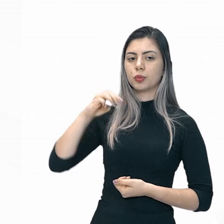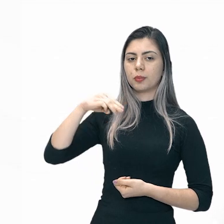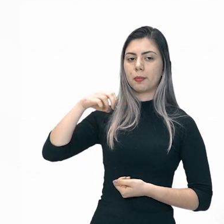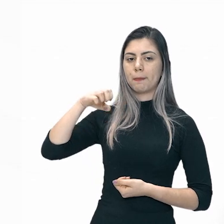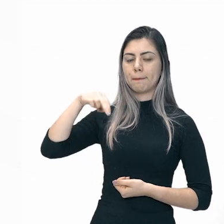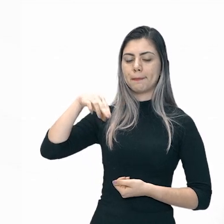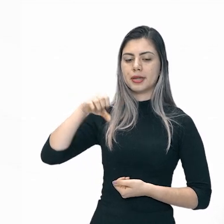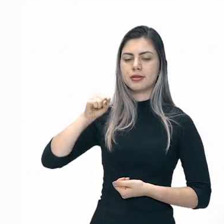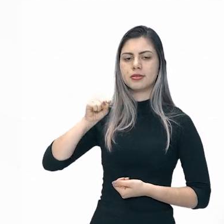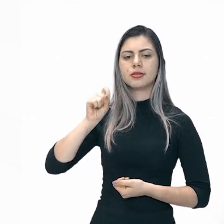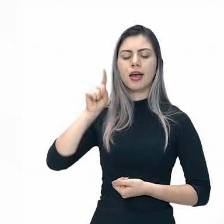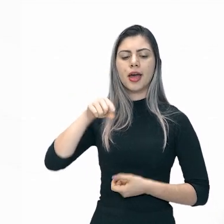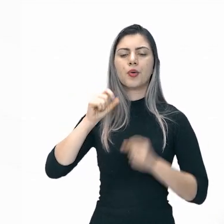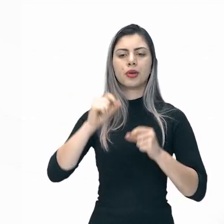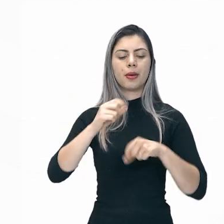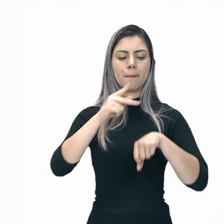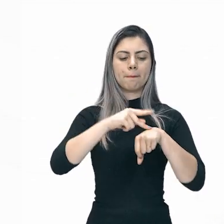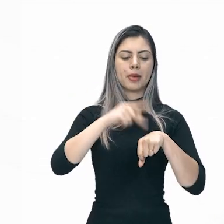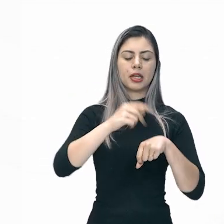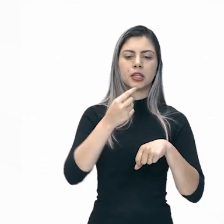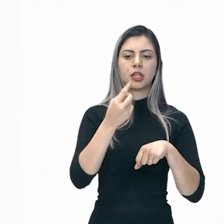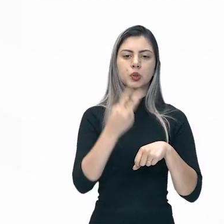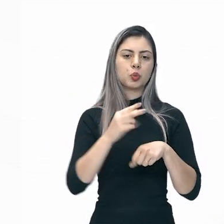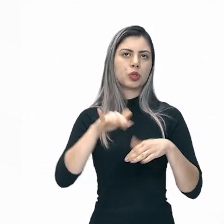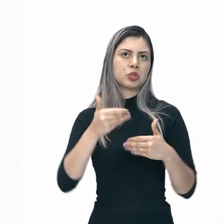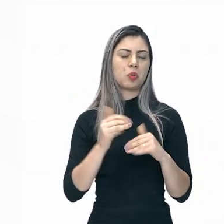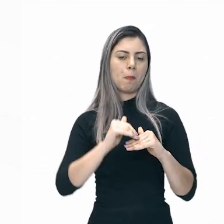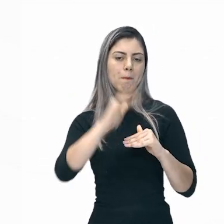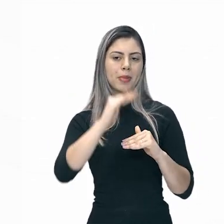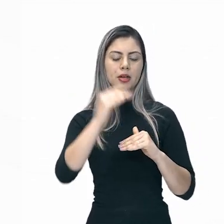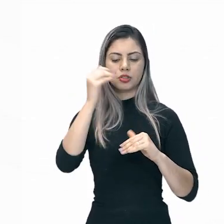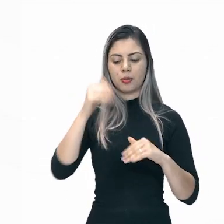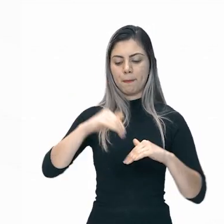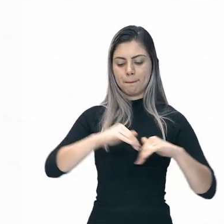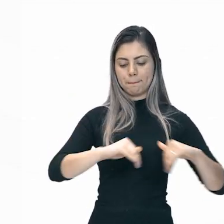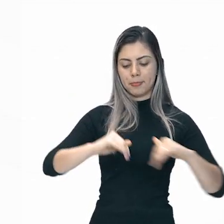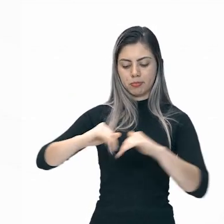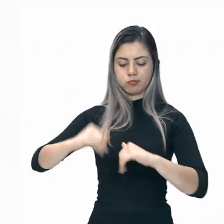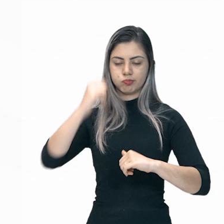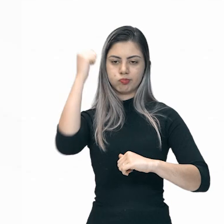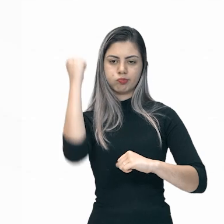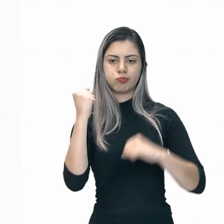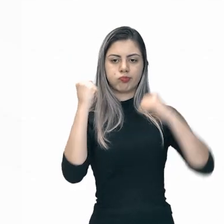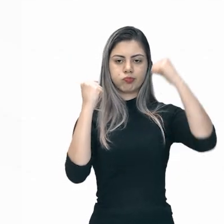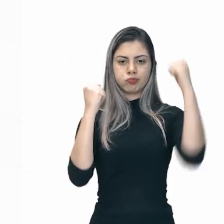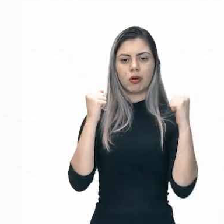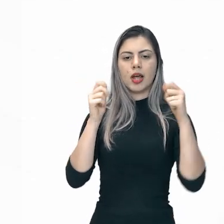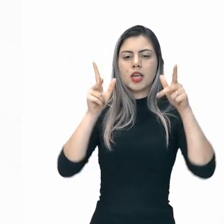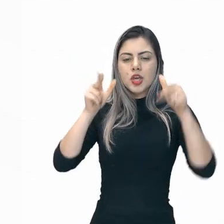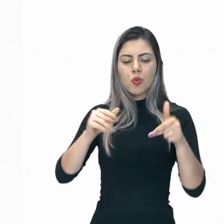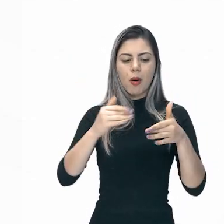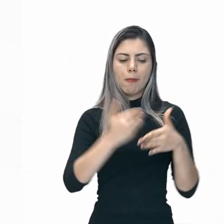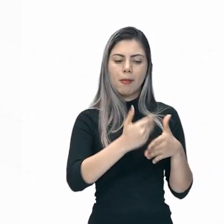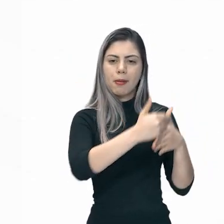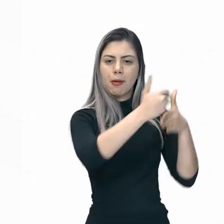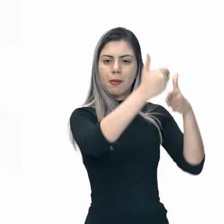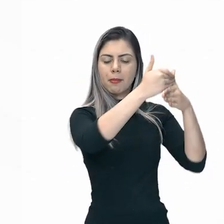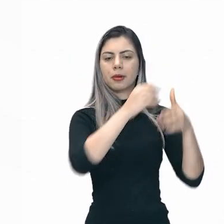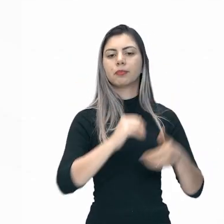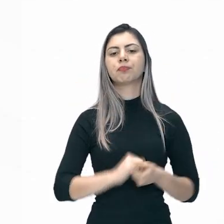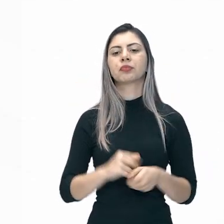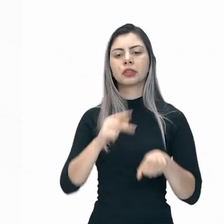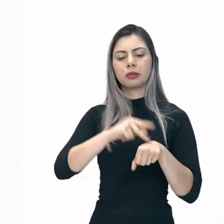mais pedras grandes fincadas verticalmente no chão, como se fossem paredes, e uma grande pedra